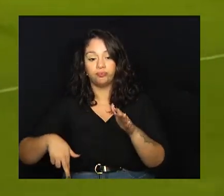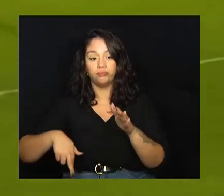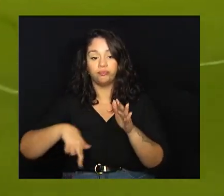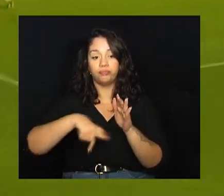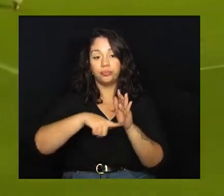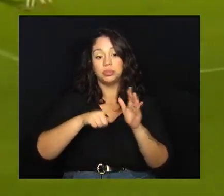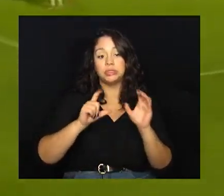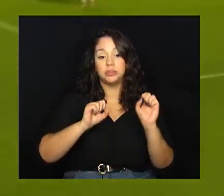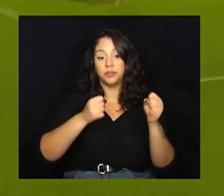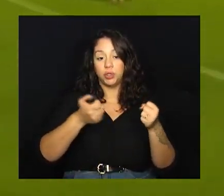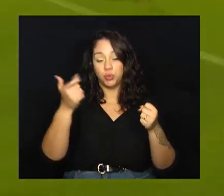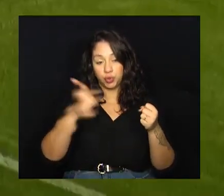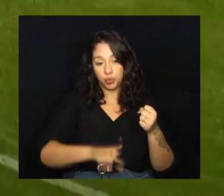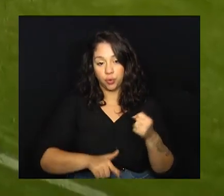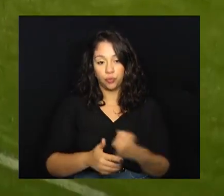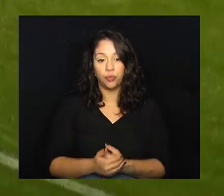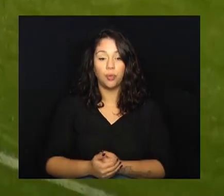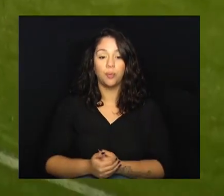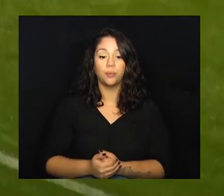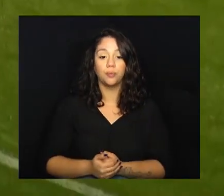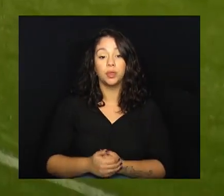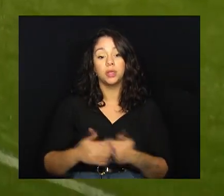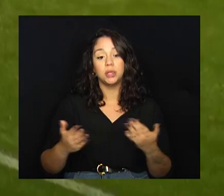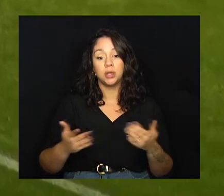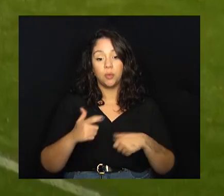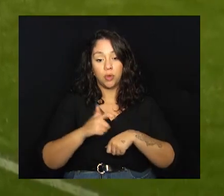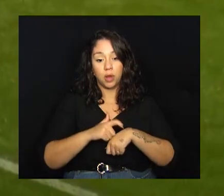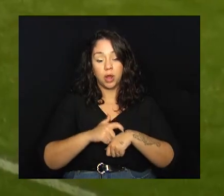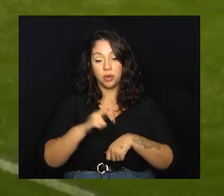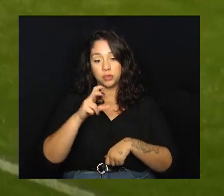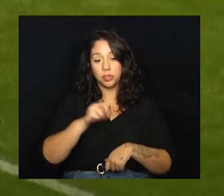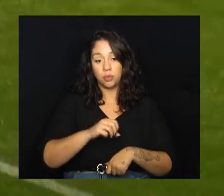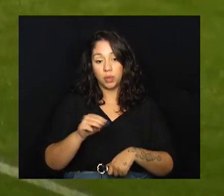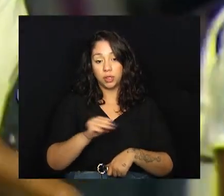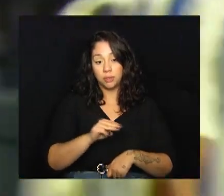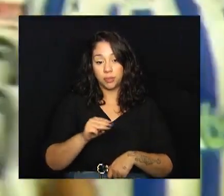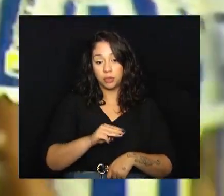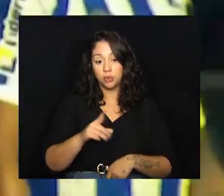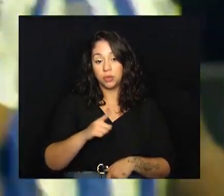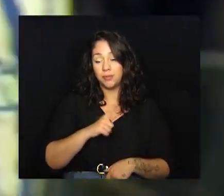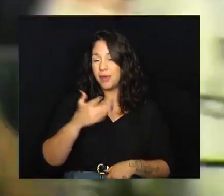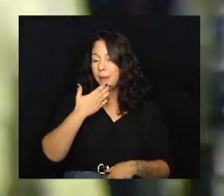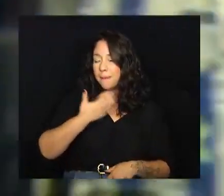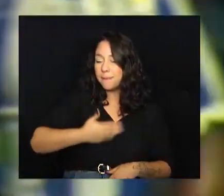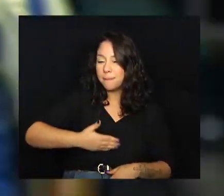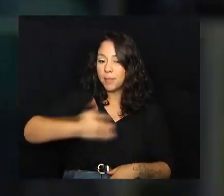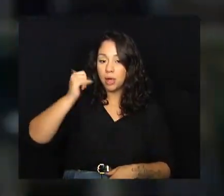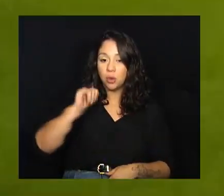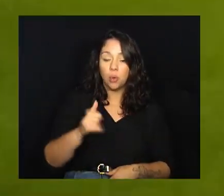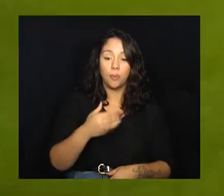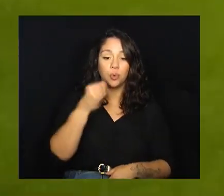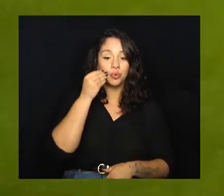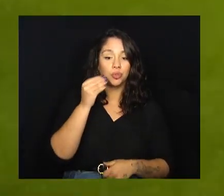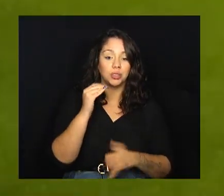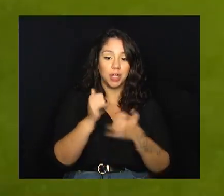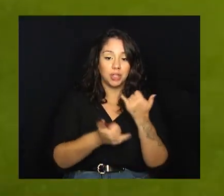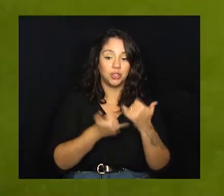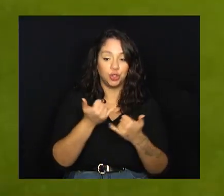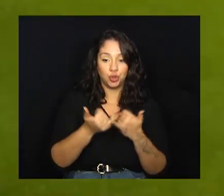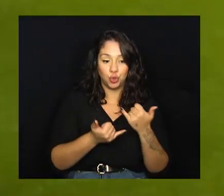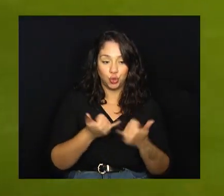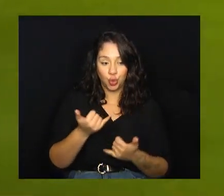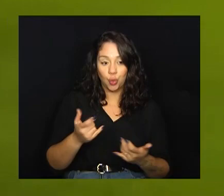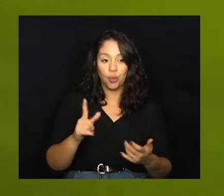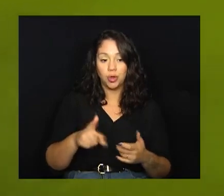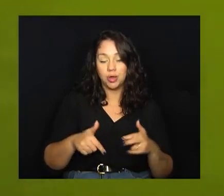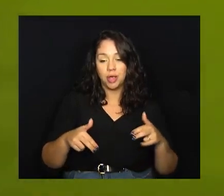defendeu mais uma até que aos 50 minutos veio a melhor oportunidade do jogo cobrança